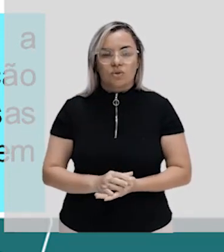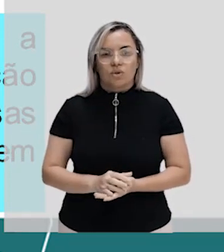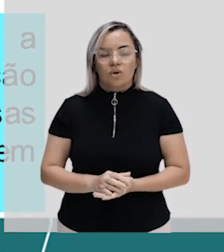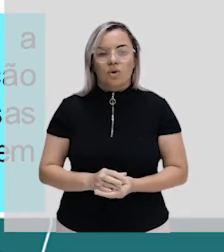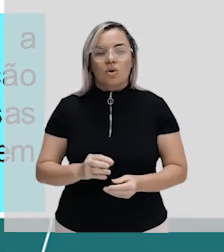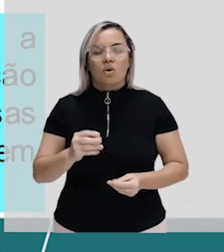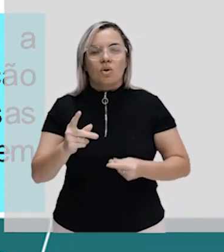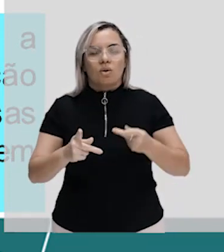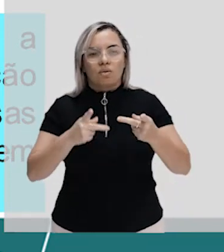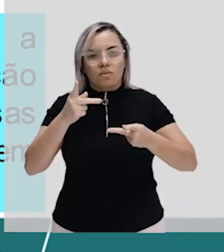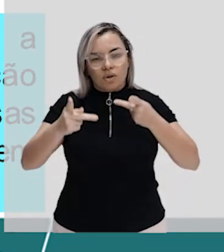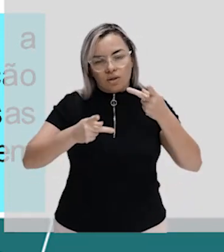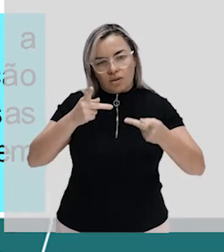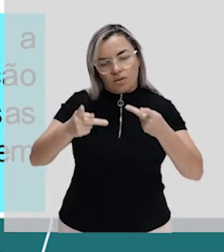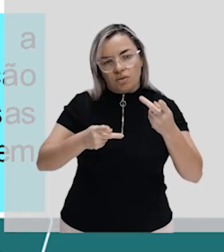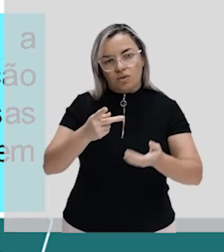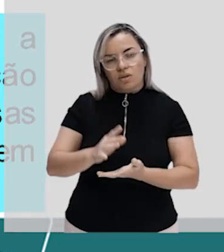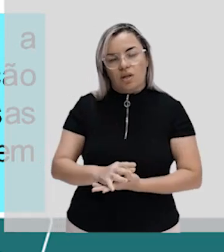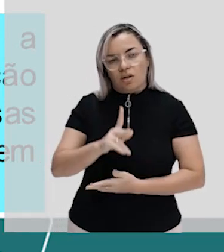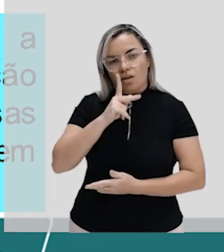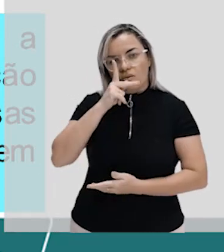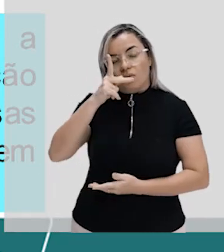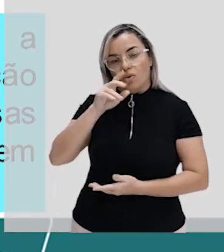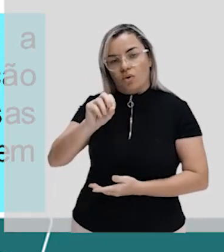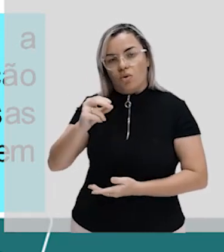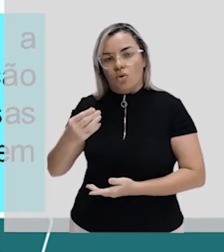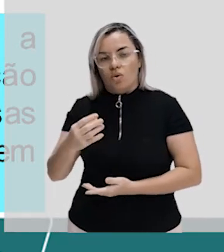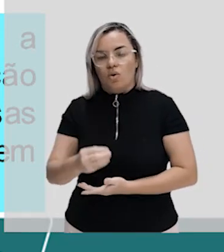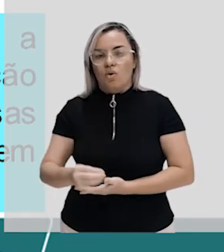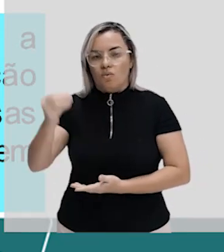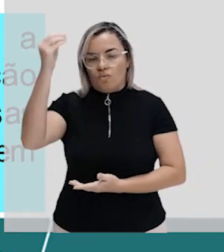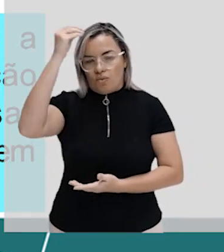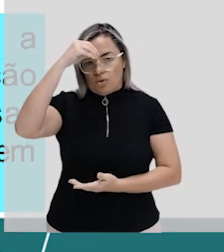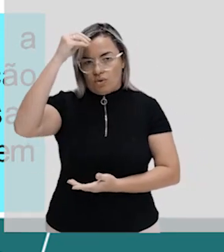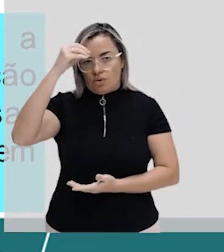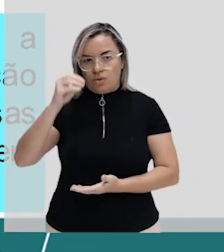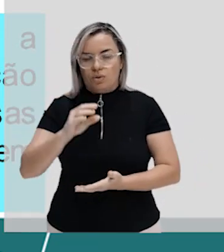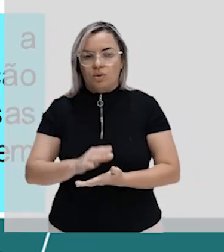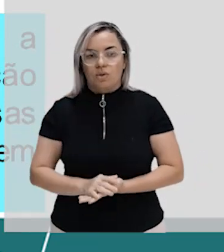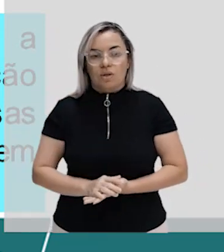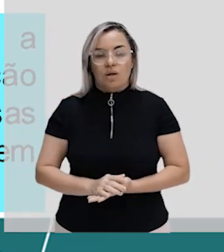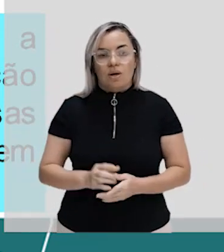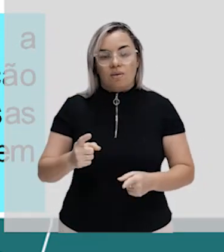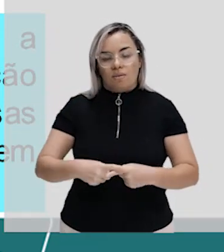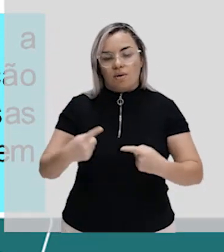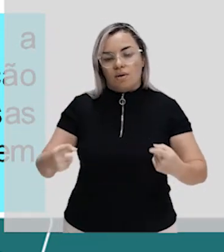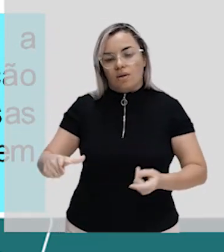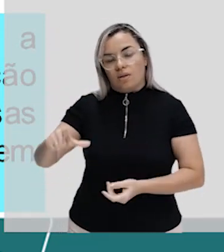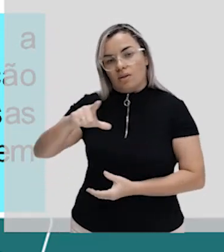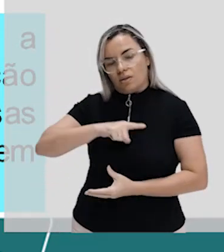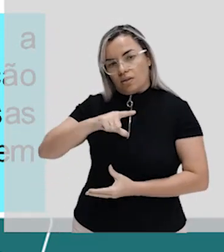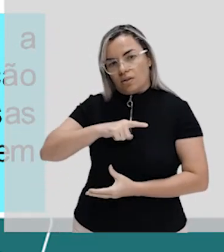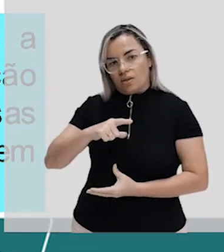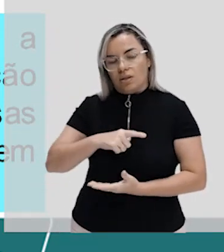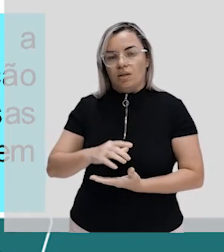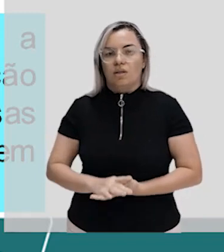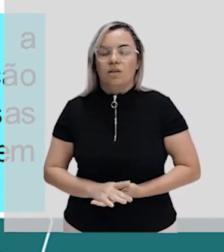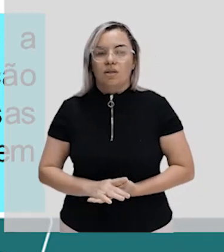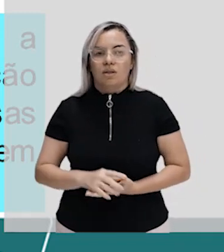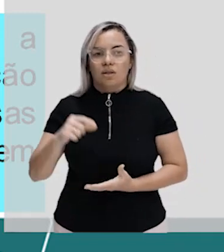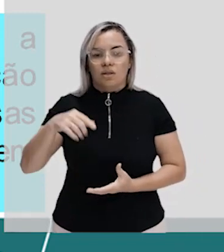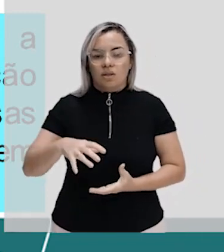forte ou está muito fraca, em certas ocasiões, aí mais especificamente no laboratório de